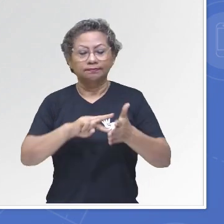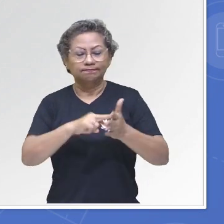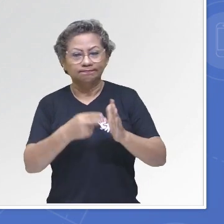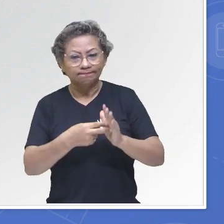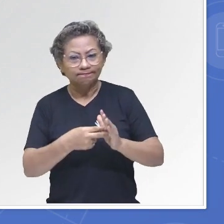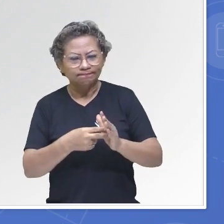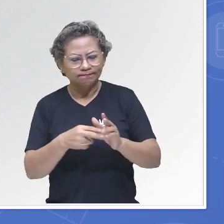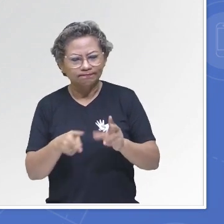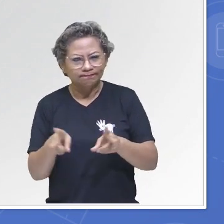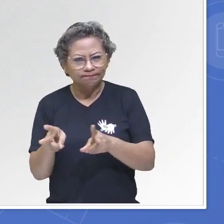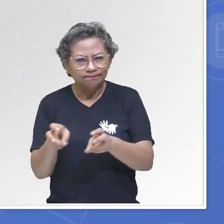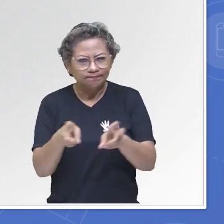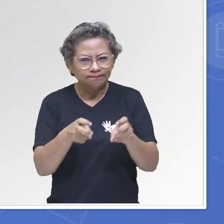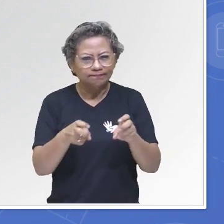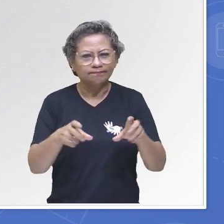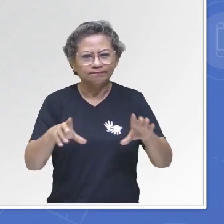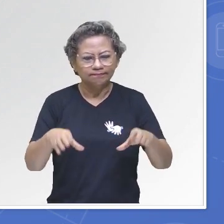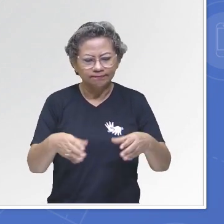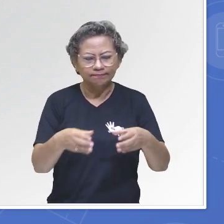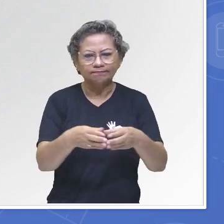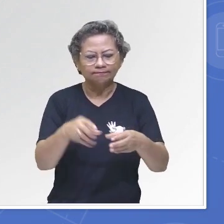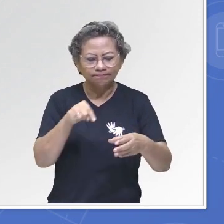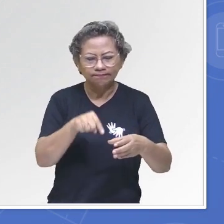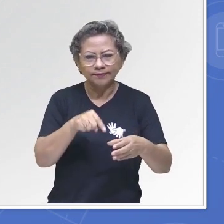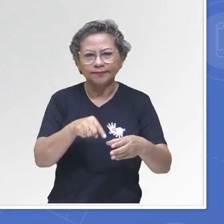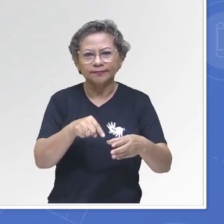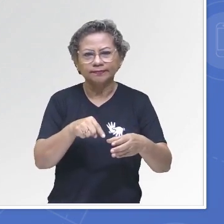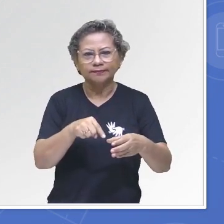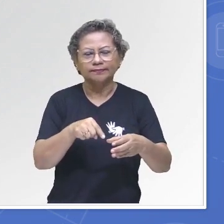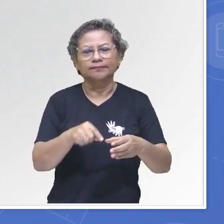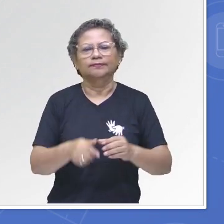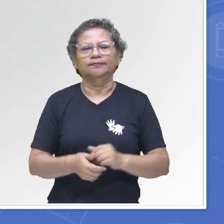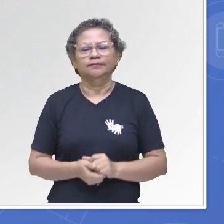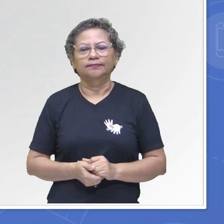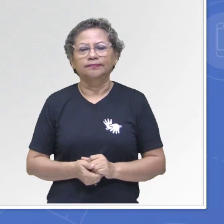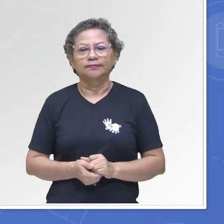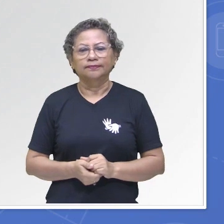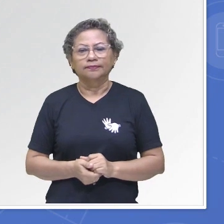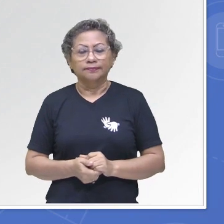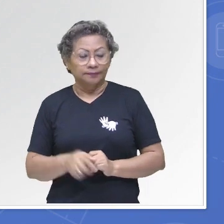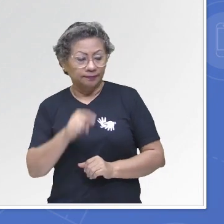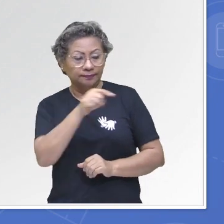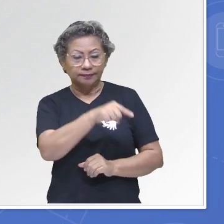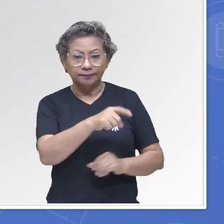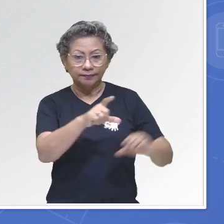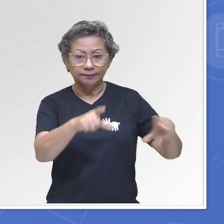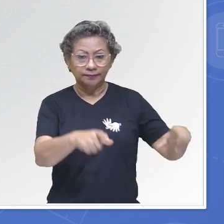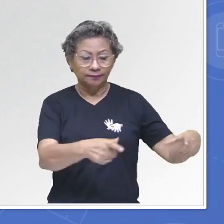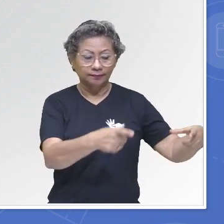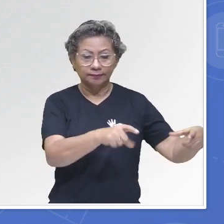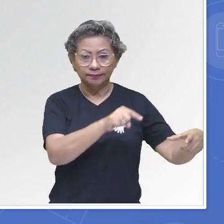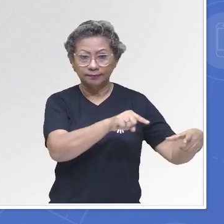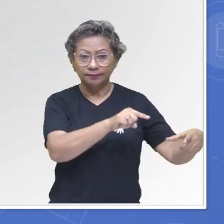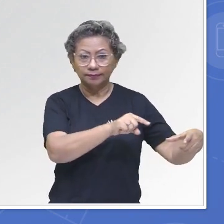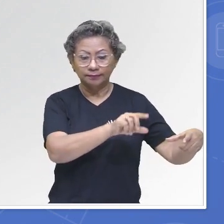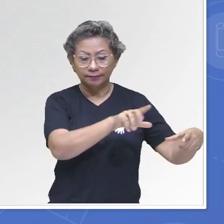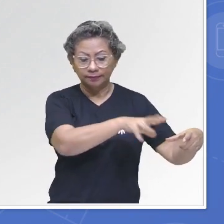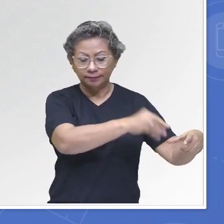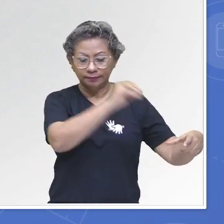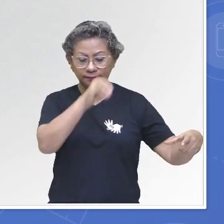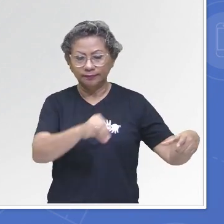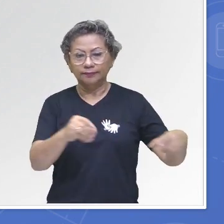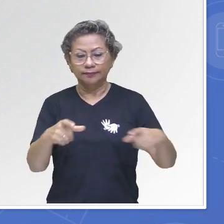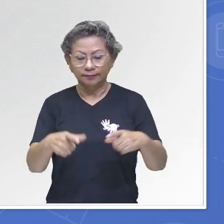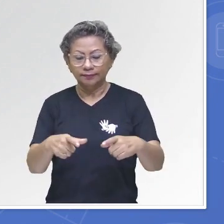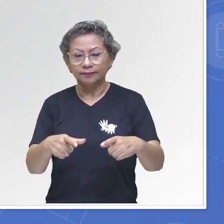Então, ela representará o que ocorre com o total da população. E as chances apontadas pela pesquisa podem ser generalizadas para o